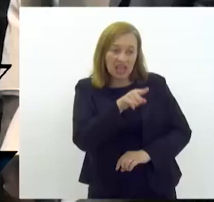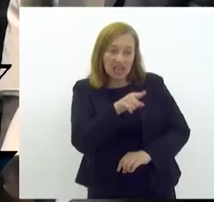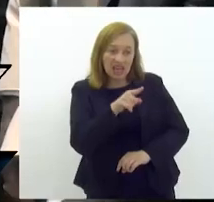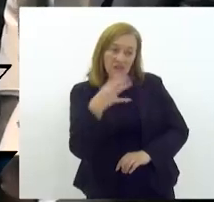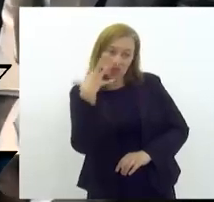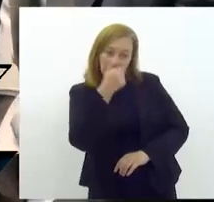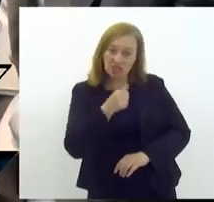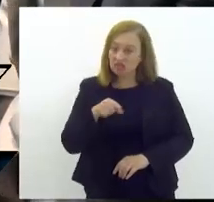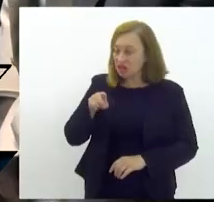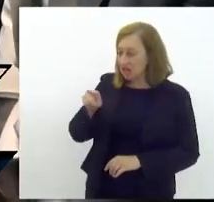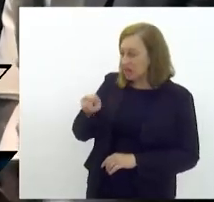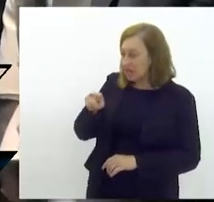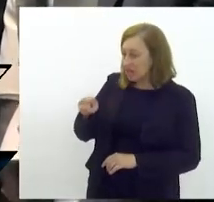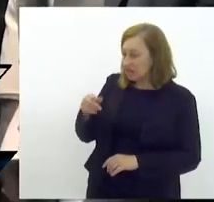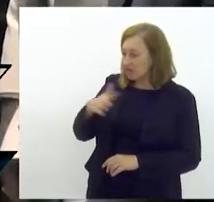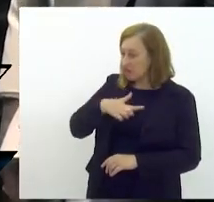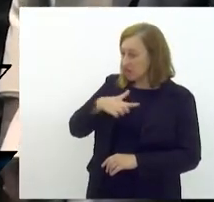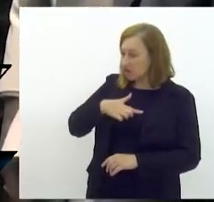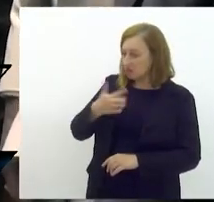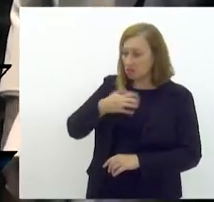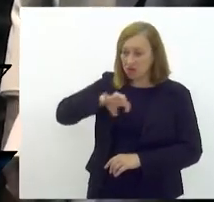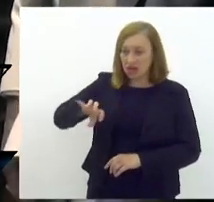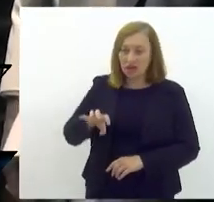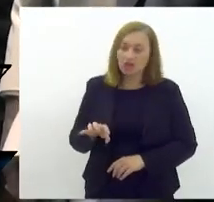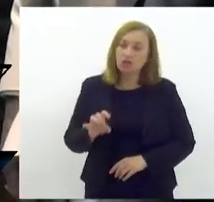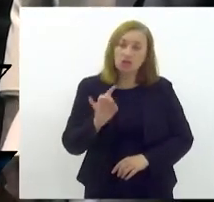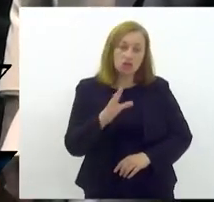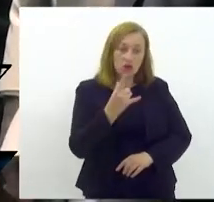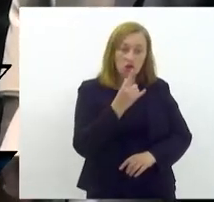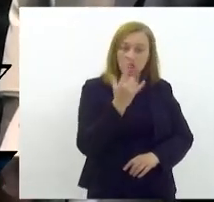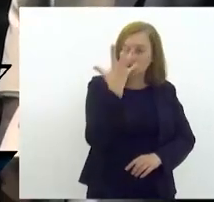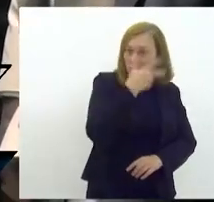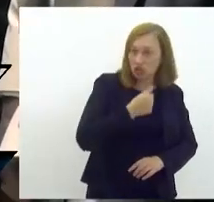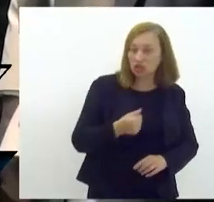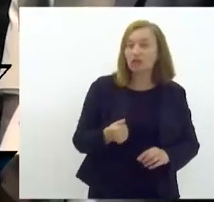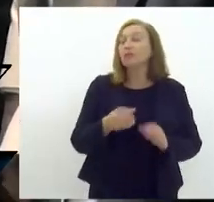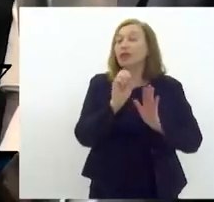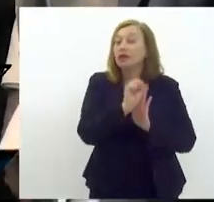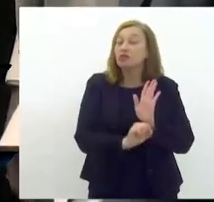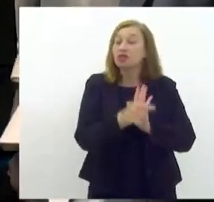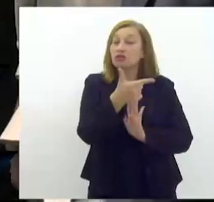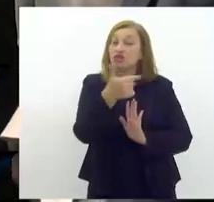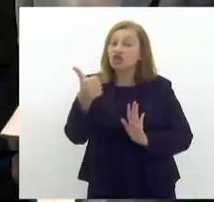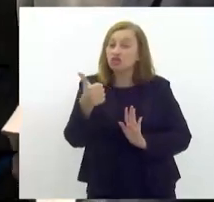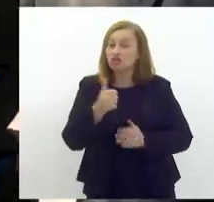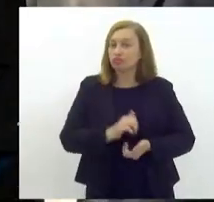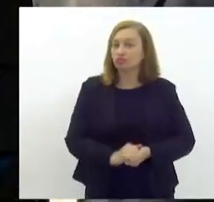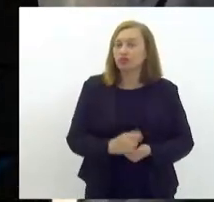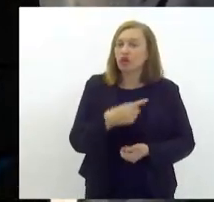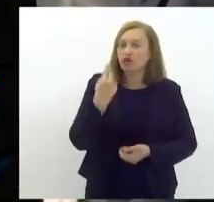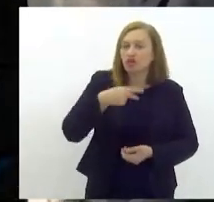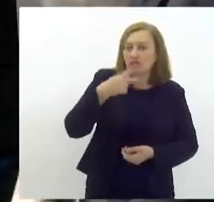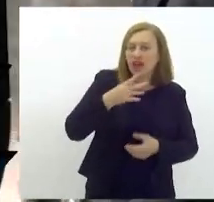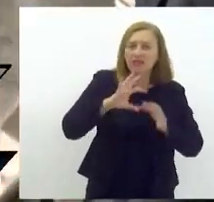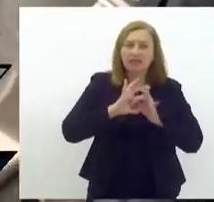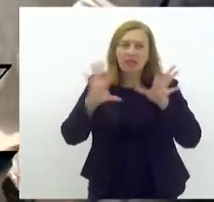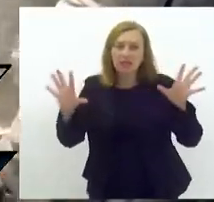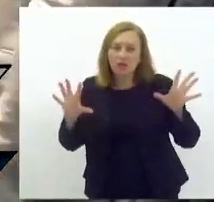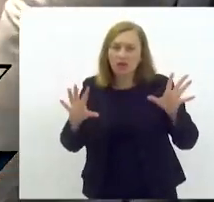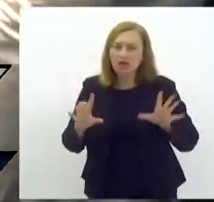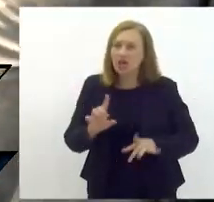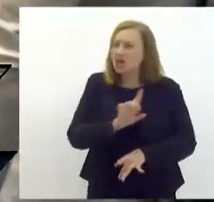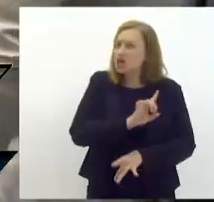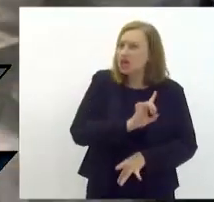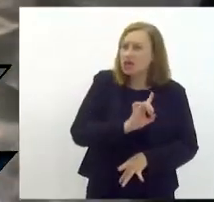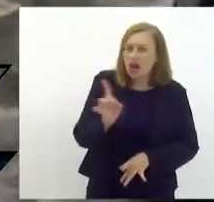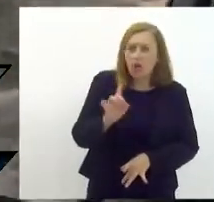atendo aquele ali não é ou não atendo e por aí vai em pleno século 21 quando nós falamos de democracia isso